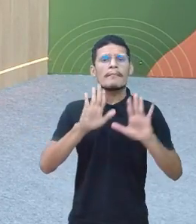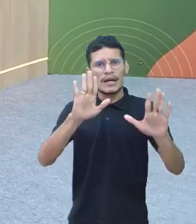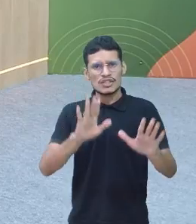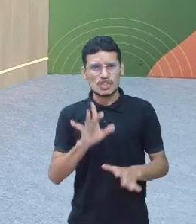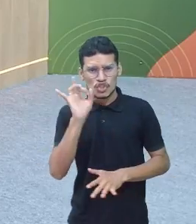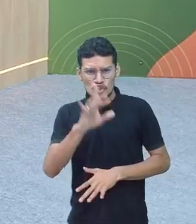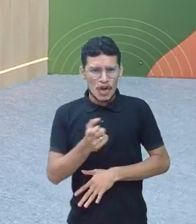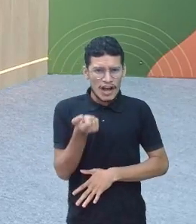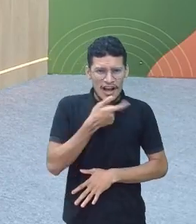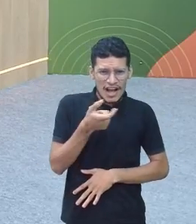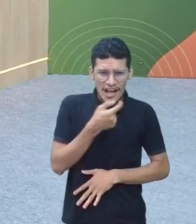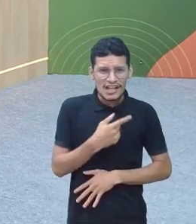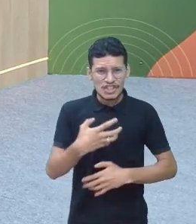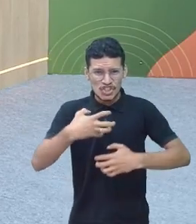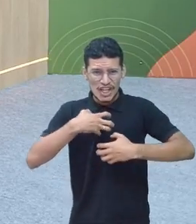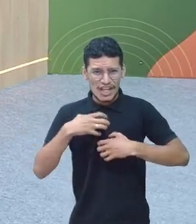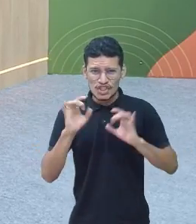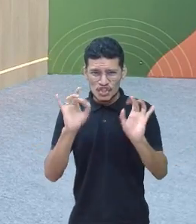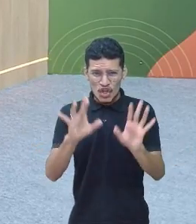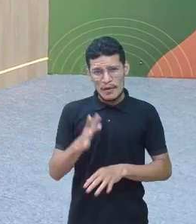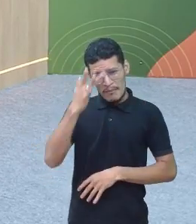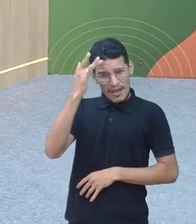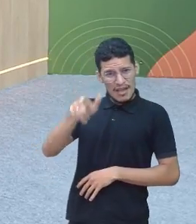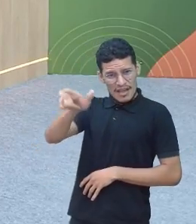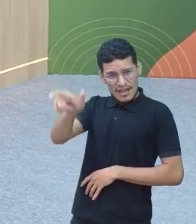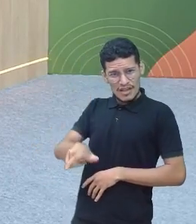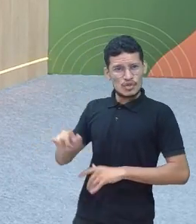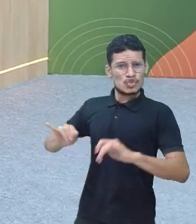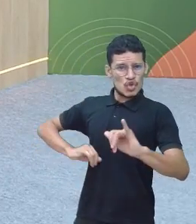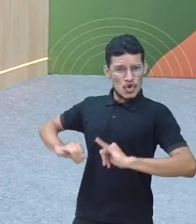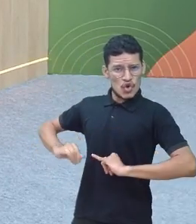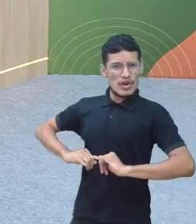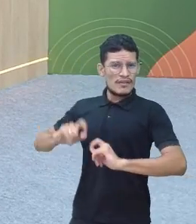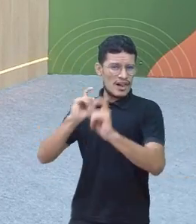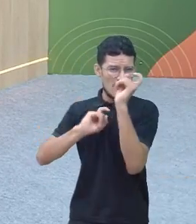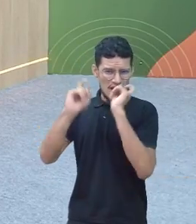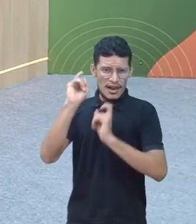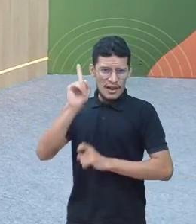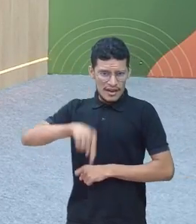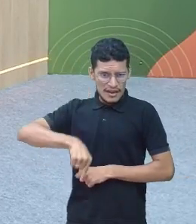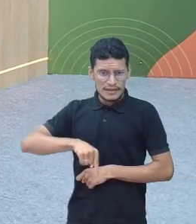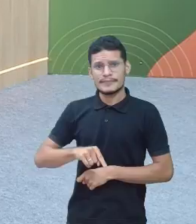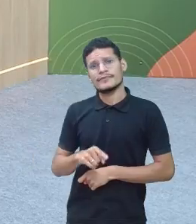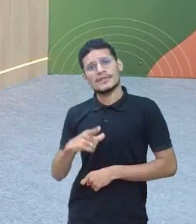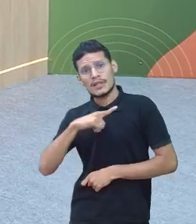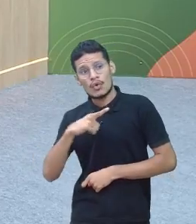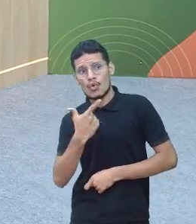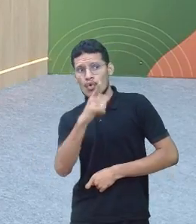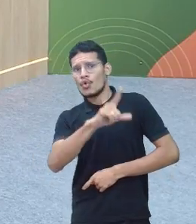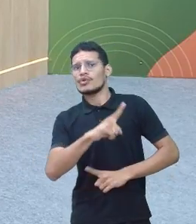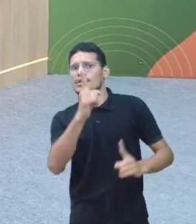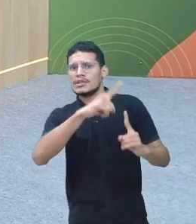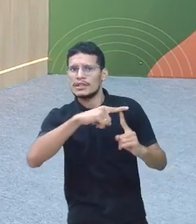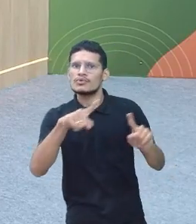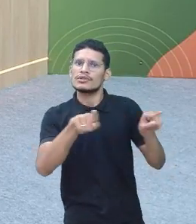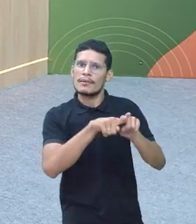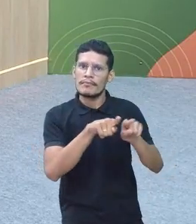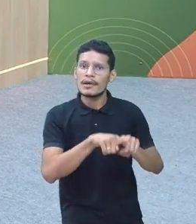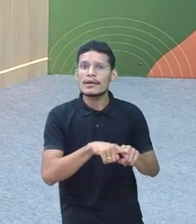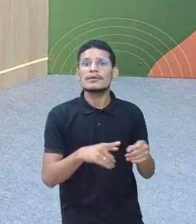Sabe, quando o outro sofre, quando o outro está numa situação ali desesperada. Será que não existe outra forma de se fazer humor, de forma